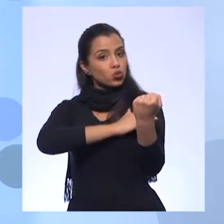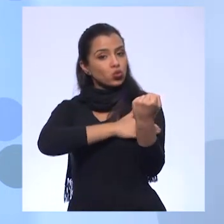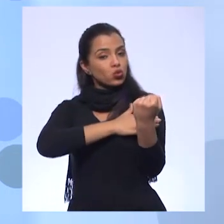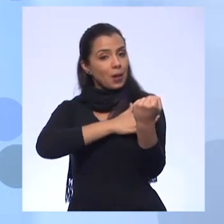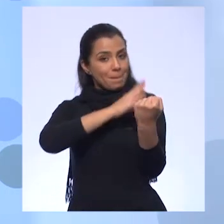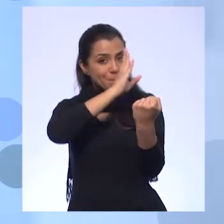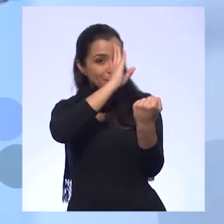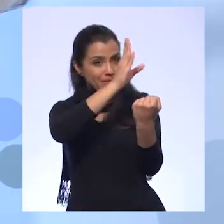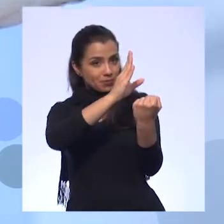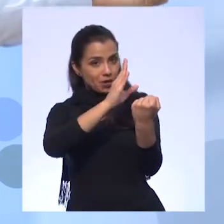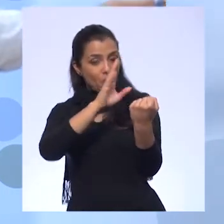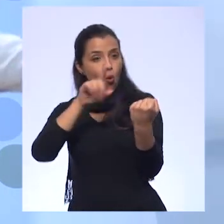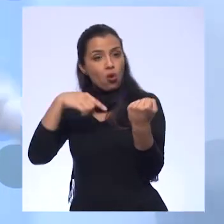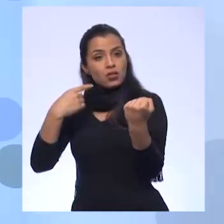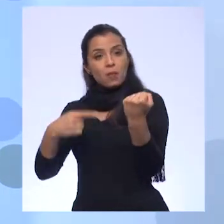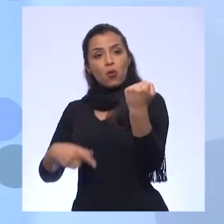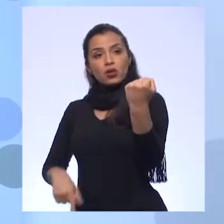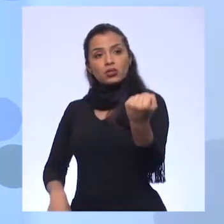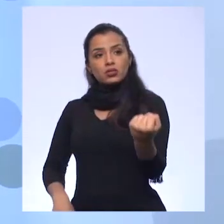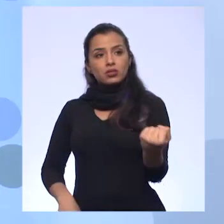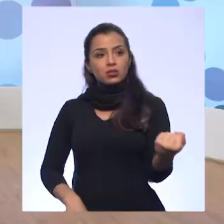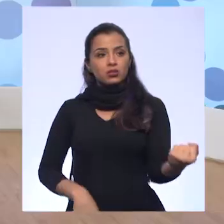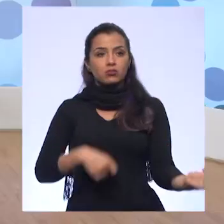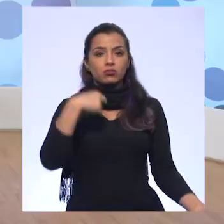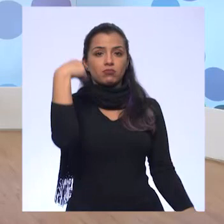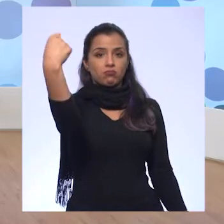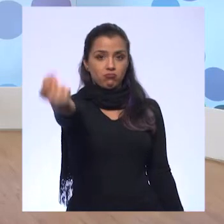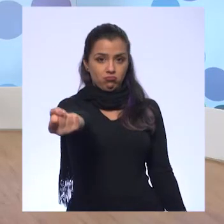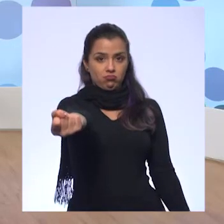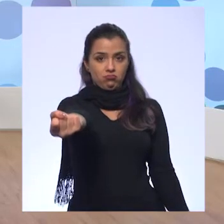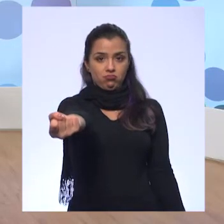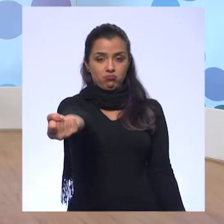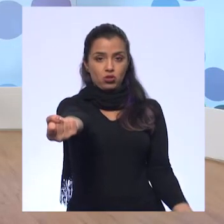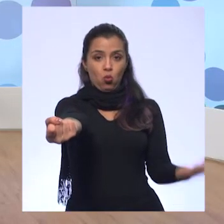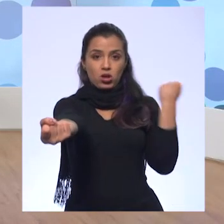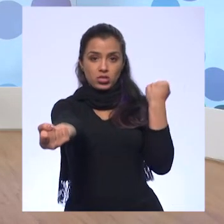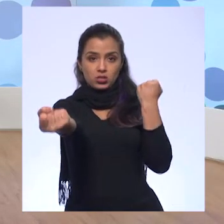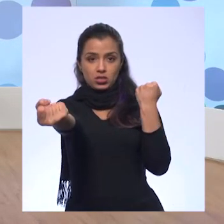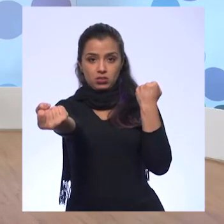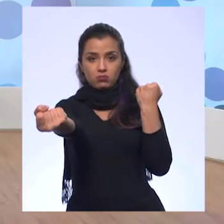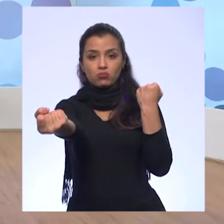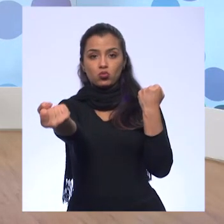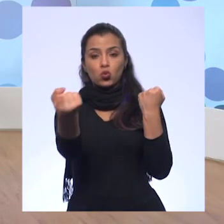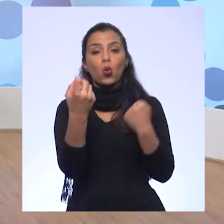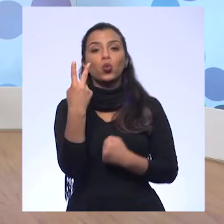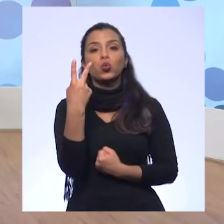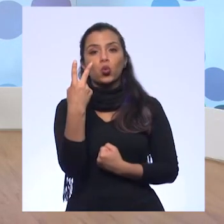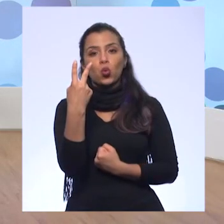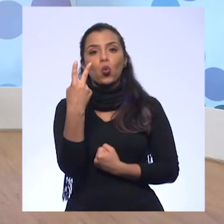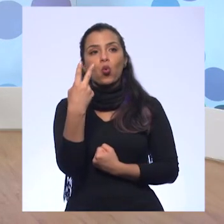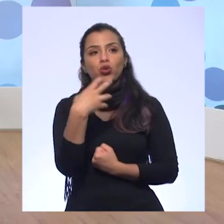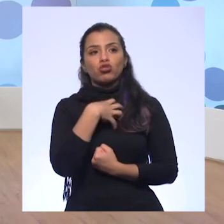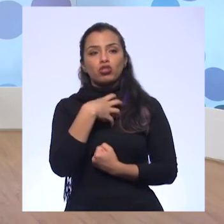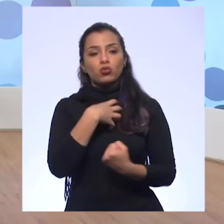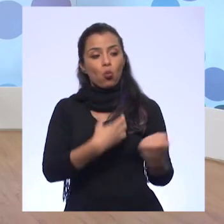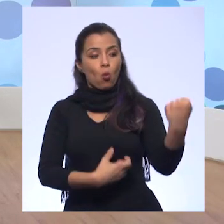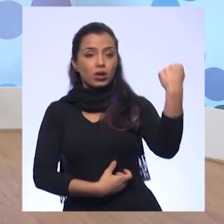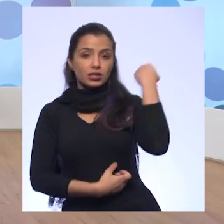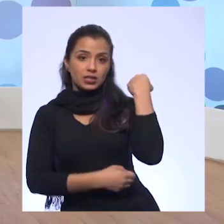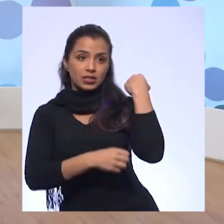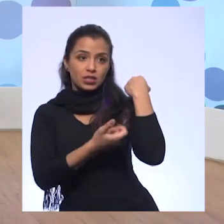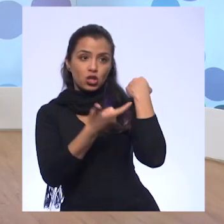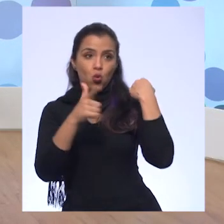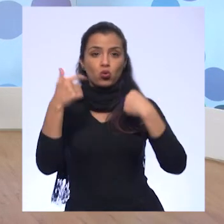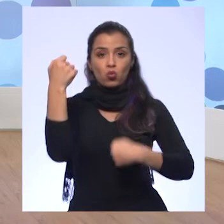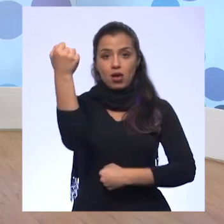requisitado, e você vai segurar um peso de 4 quilogramas assim com o braço esticado. Tudo bem? Ó, com o braço esticado assim e com o braço